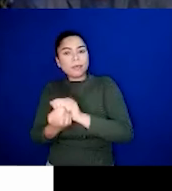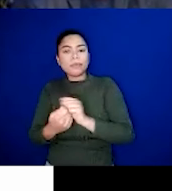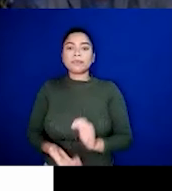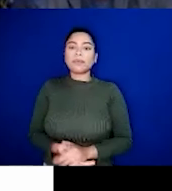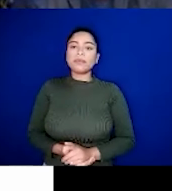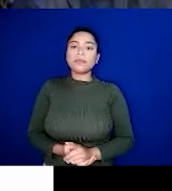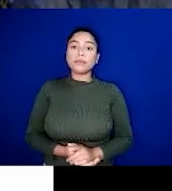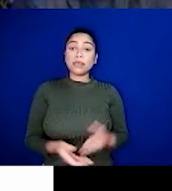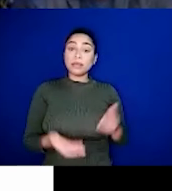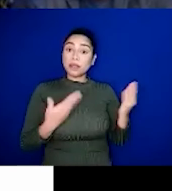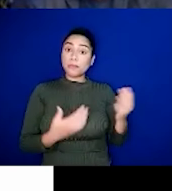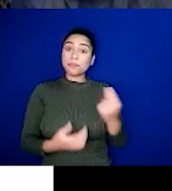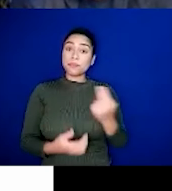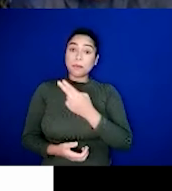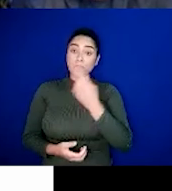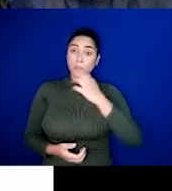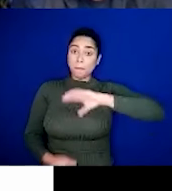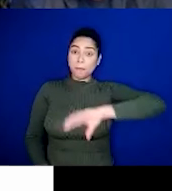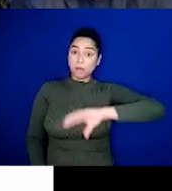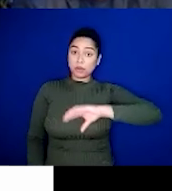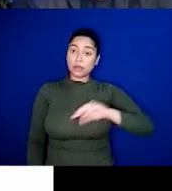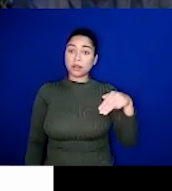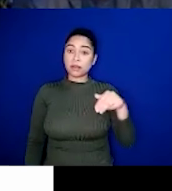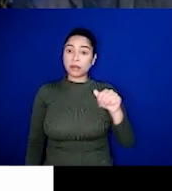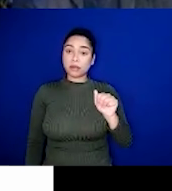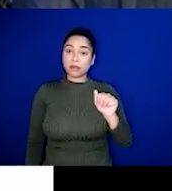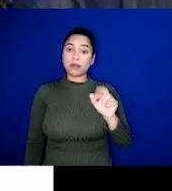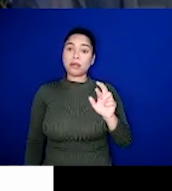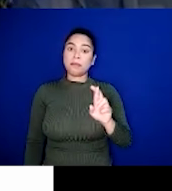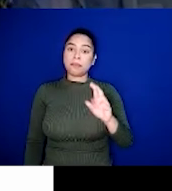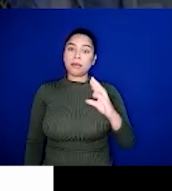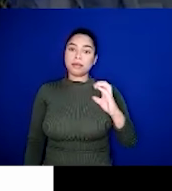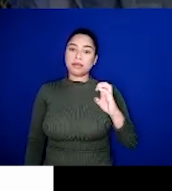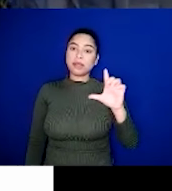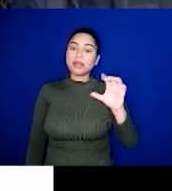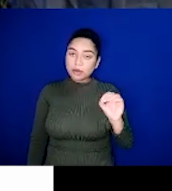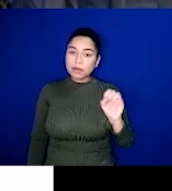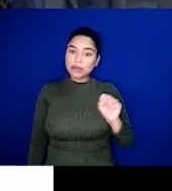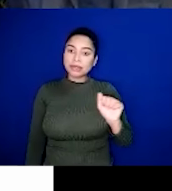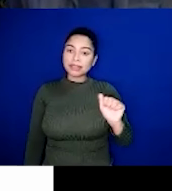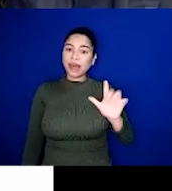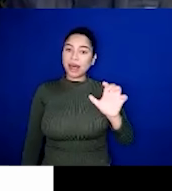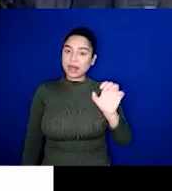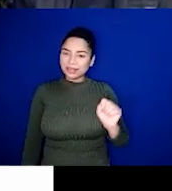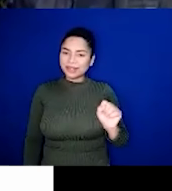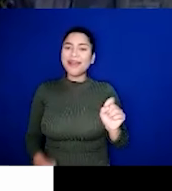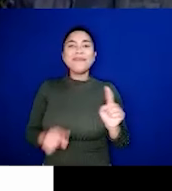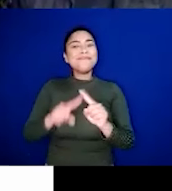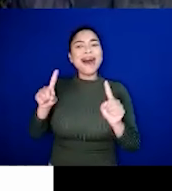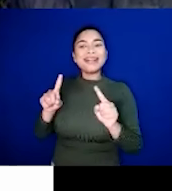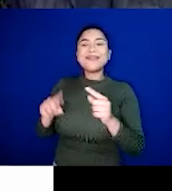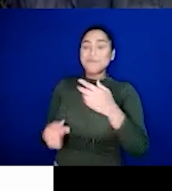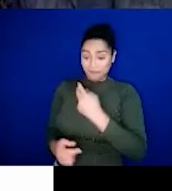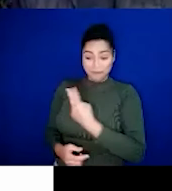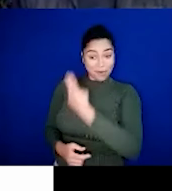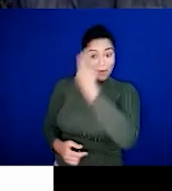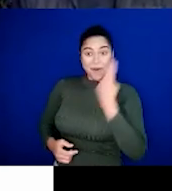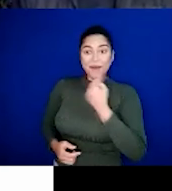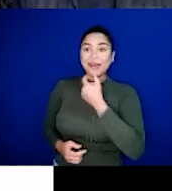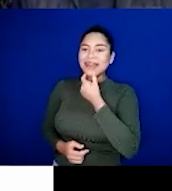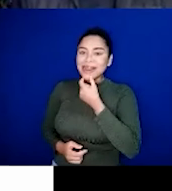Sales meu nome em português não é meu nome em inglês seria Marcelo vendas Marcelo seus né e aí que